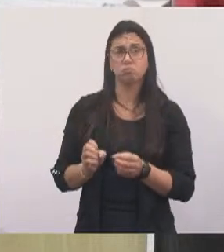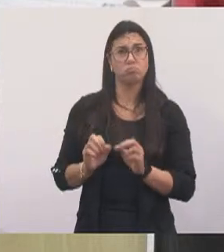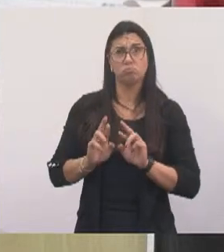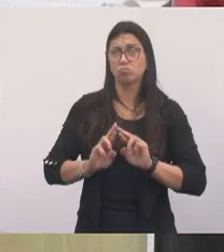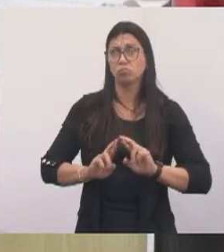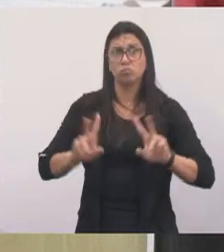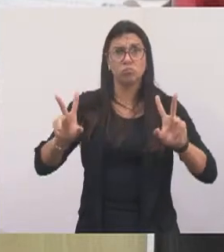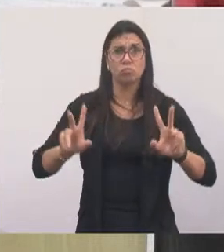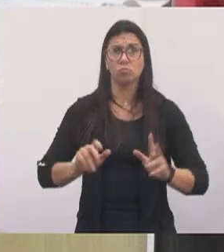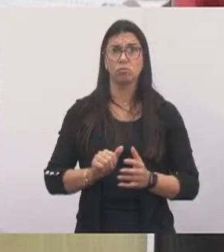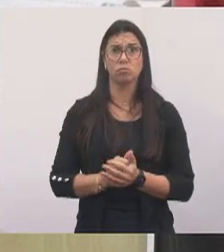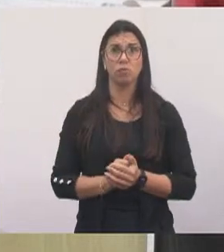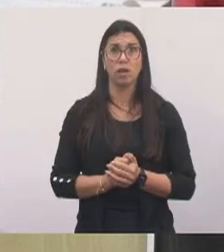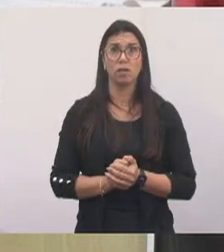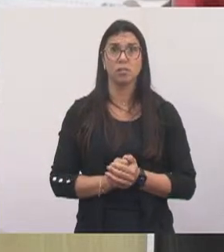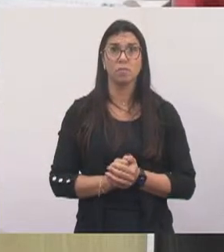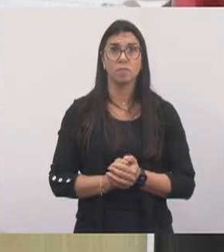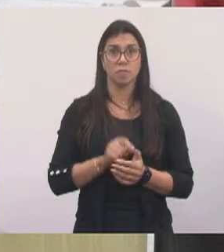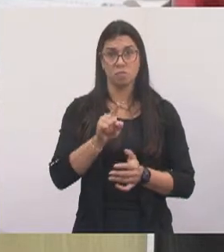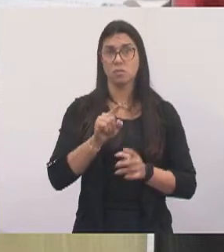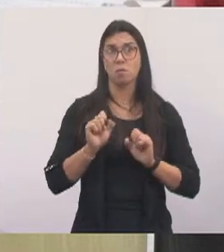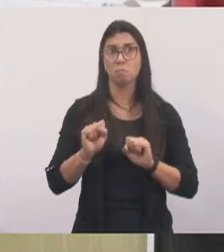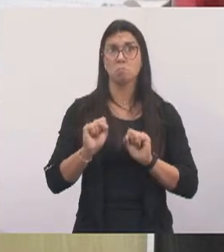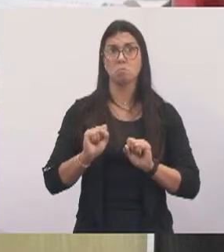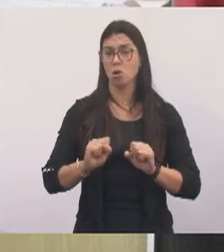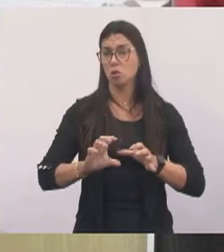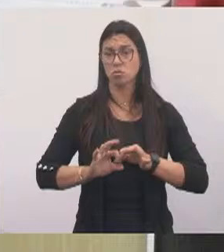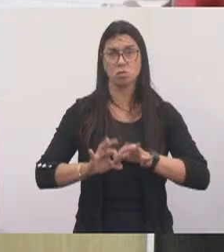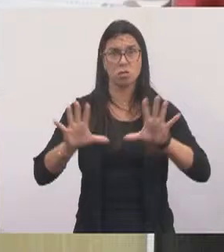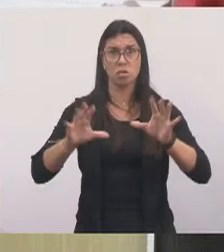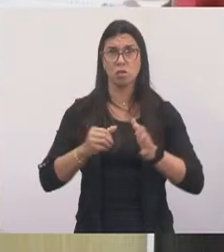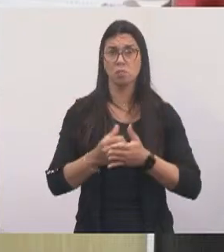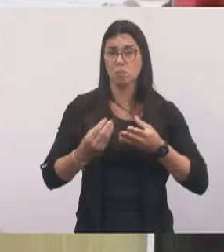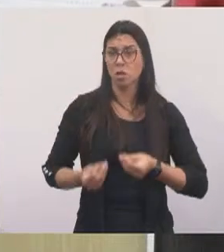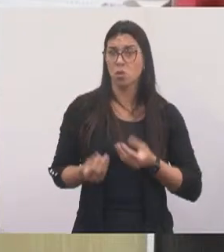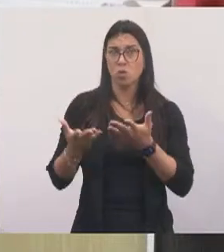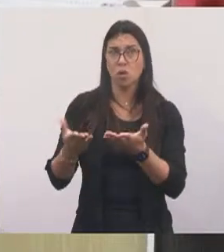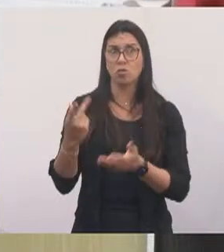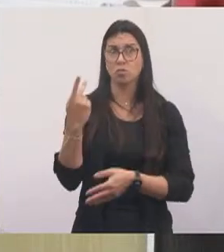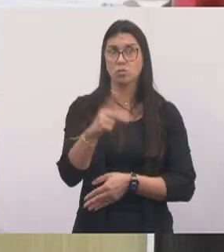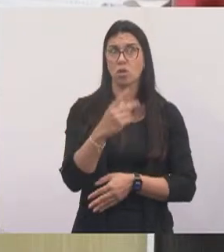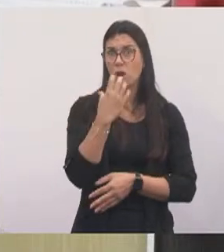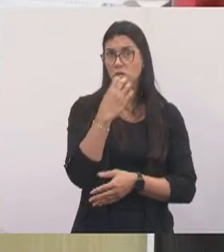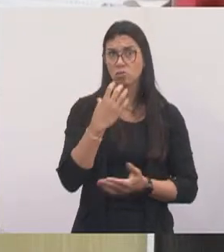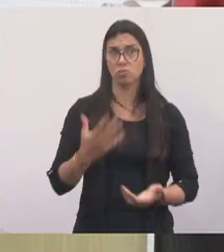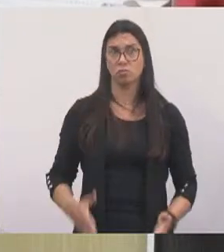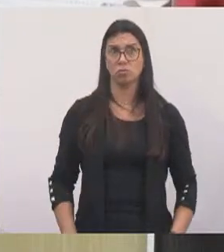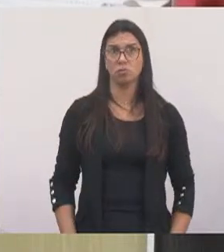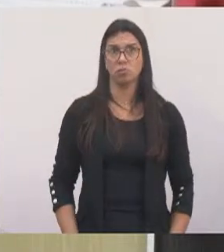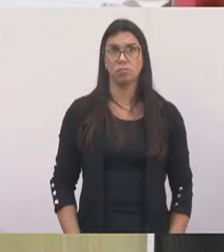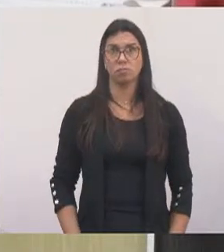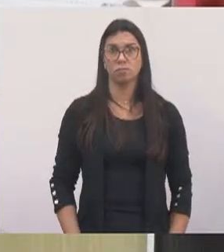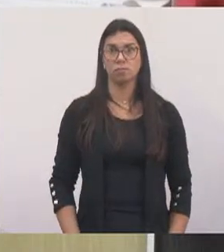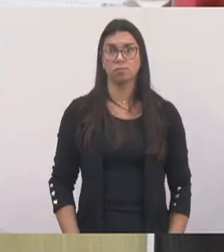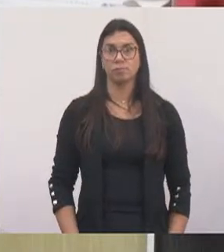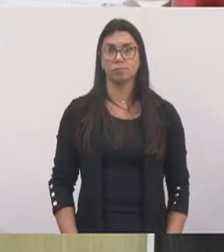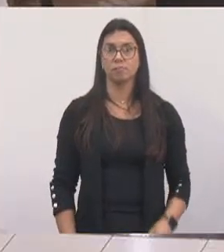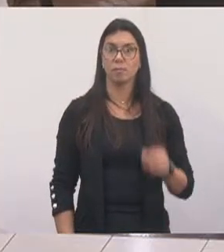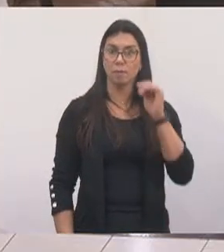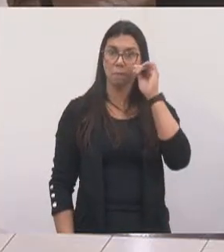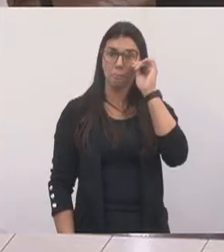sem castrar. Só isso. A responsabilidade é da ONG, não é de pessoa comum, tá bom? Tá bom, vereador,